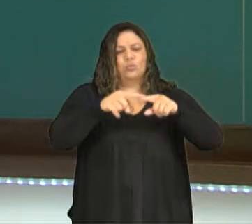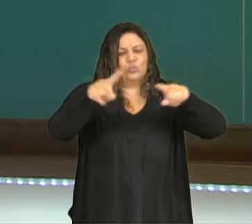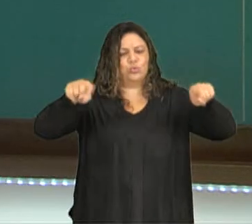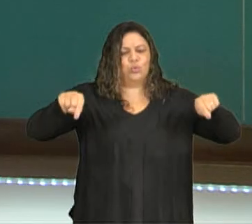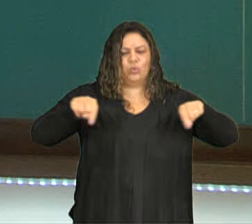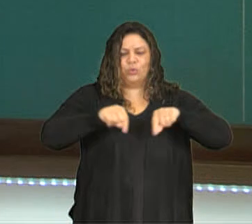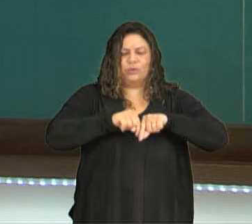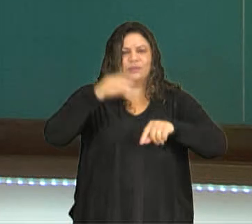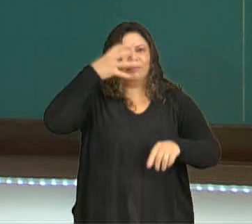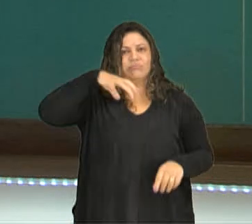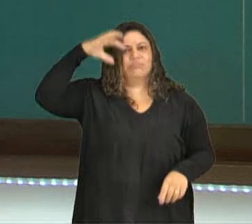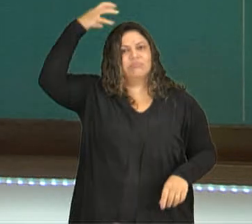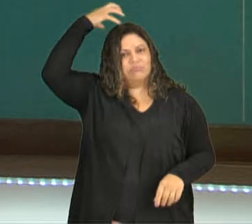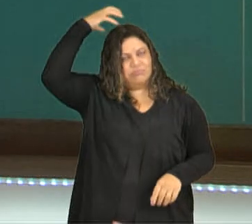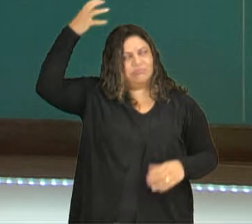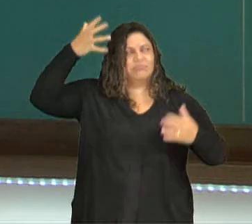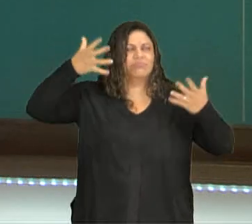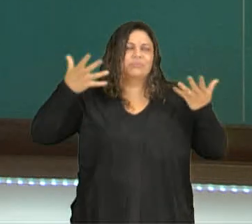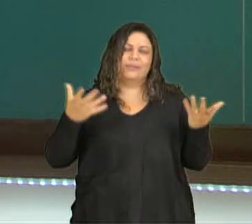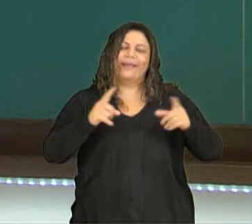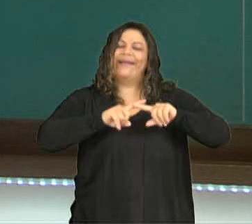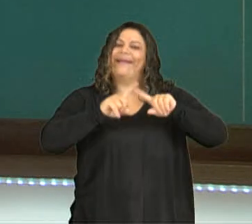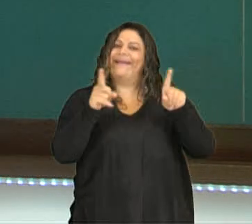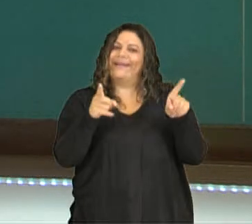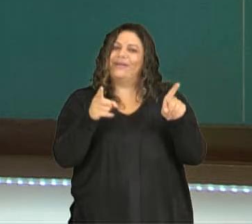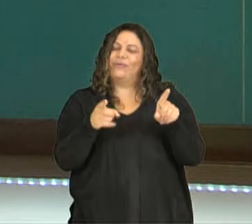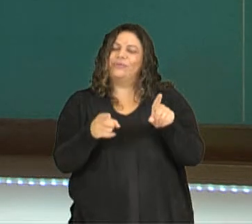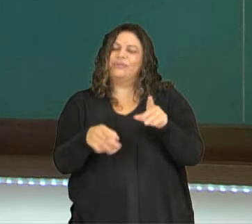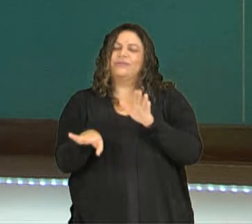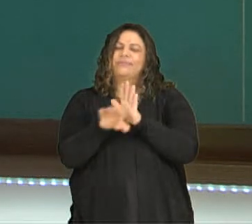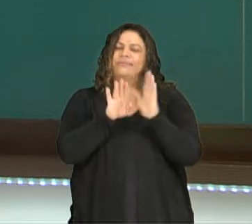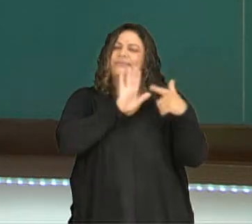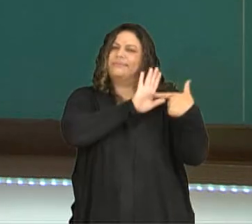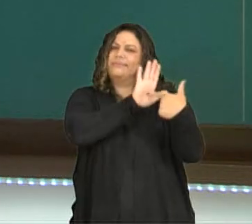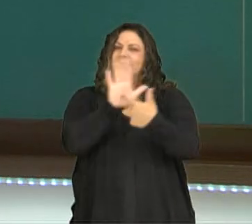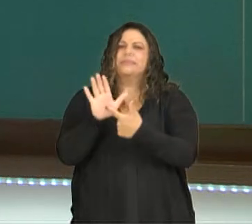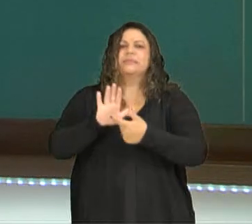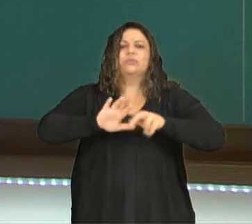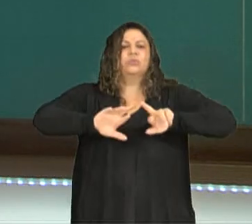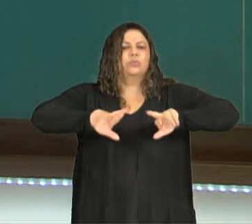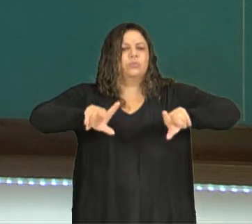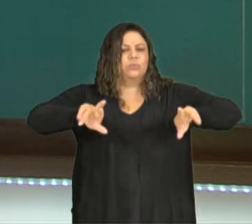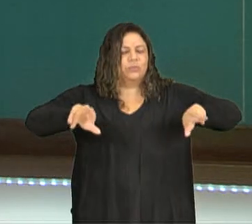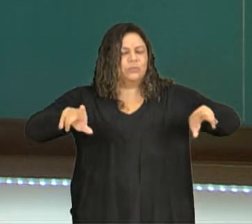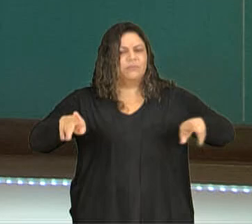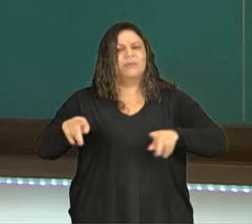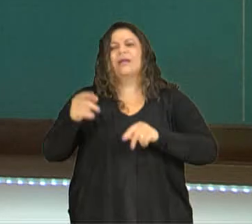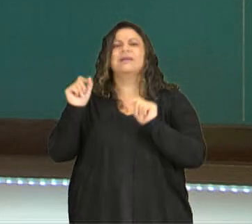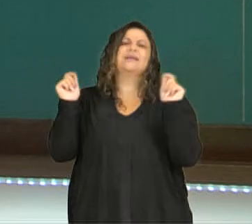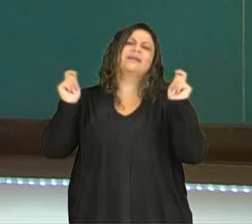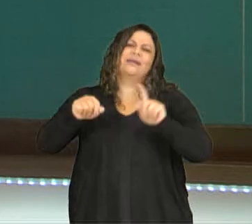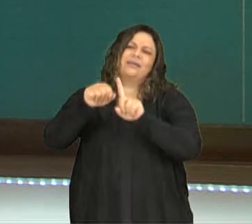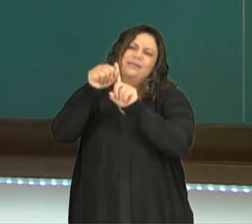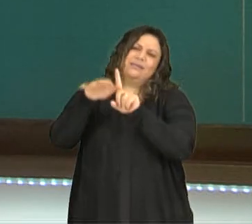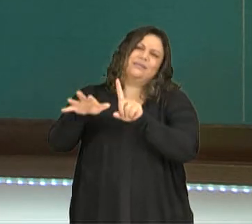nobreza, que foi aonde ele introduziu essa dança, mas entre todas as camadas mais populares.